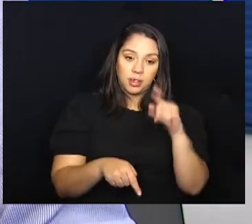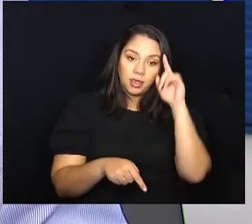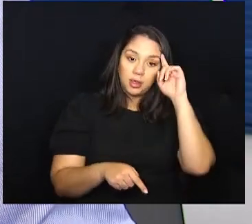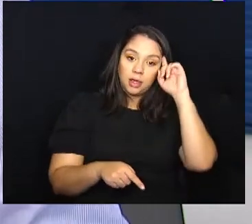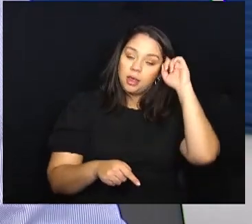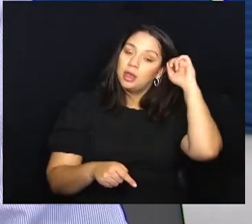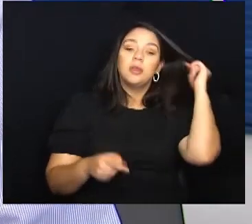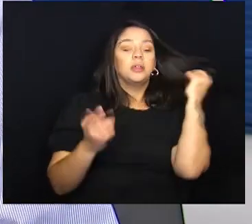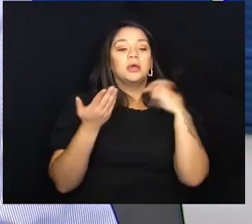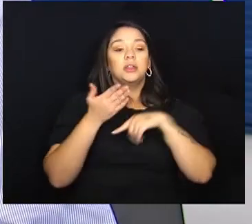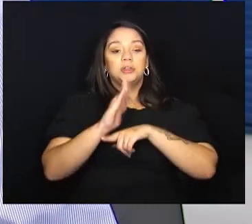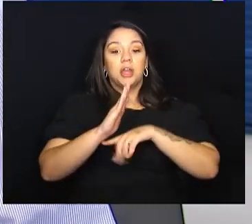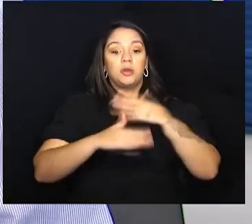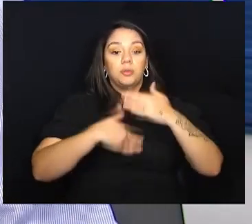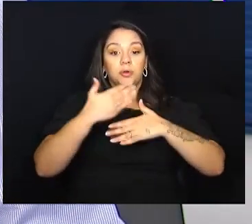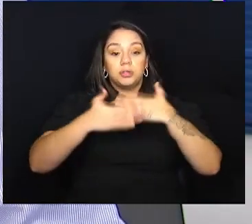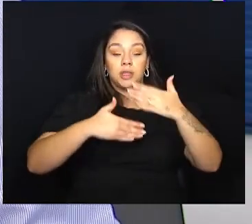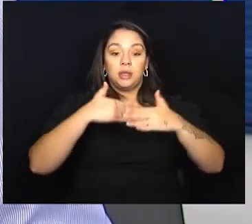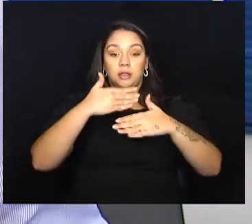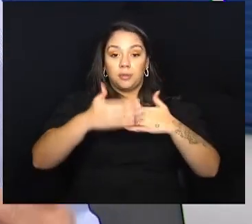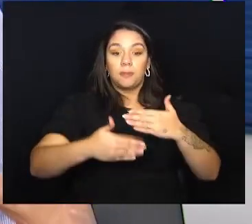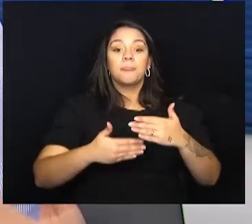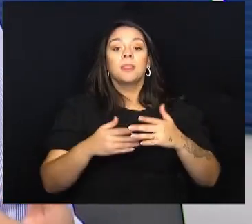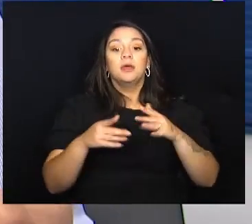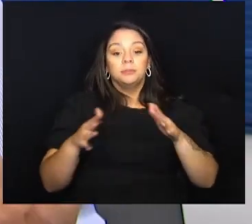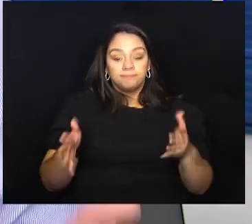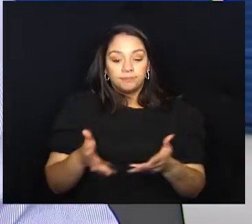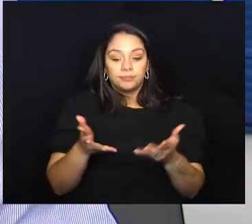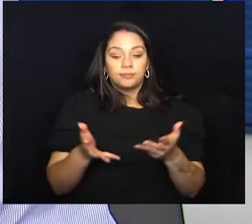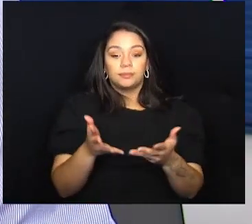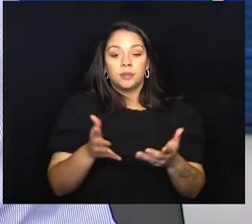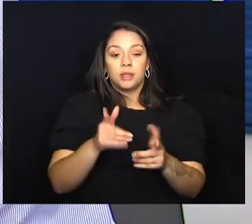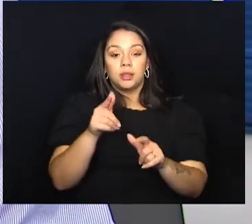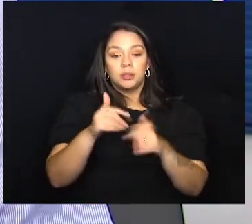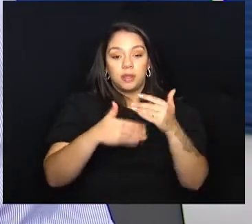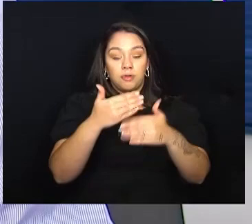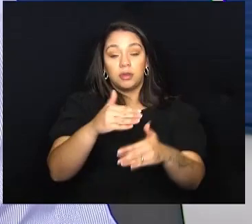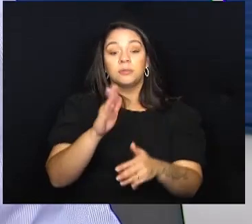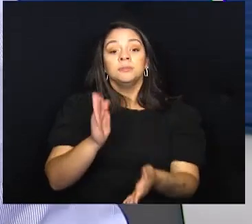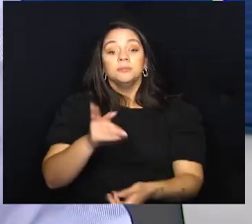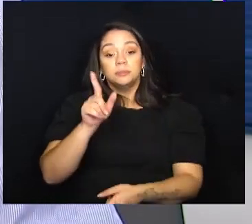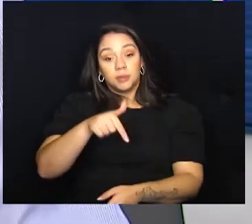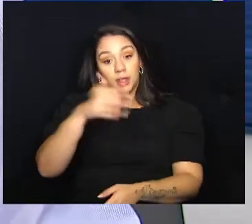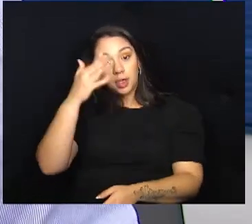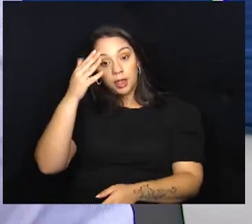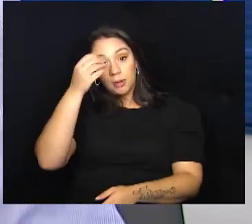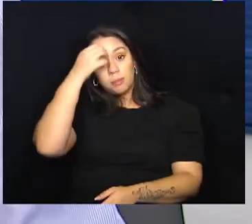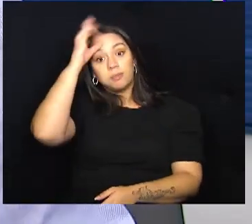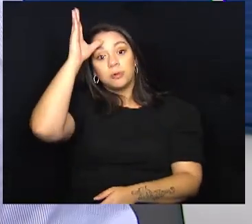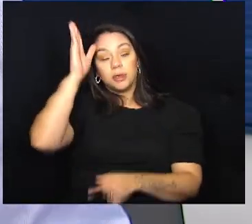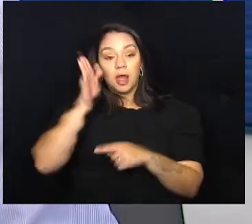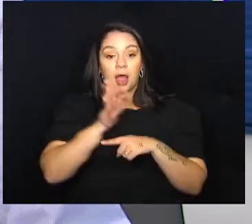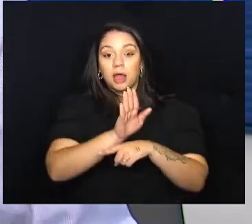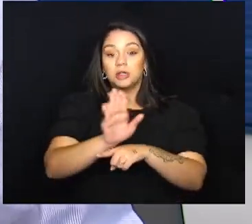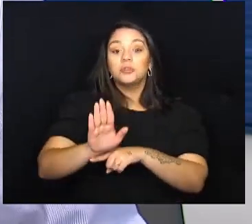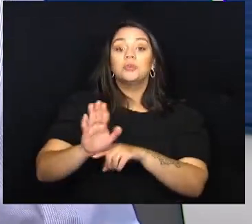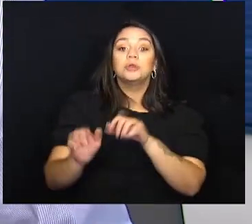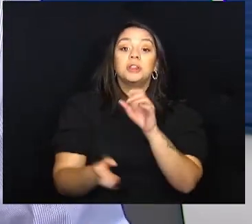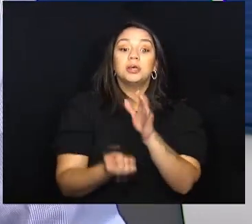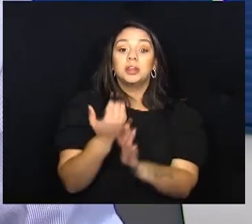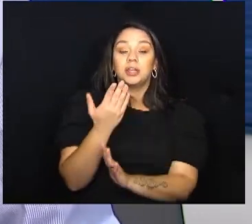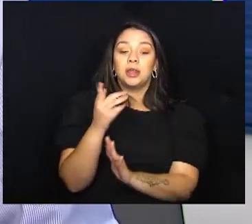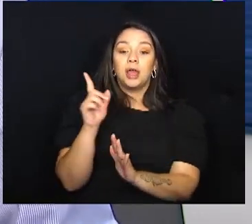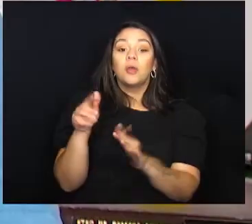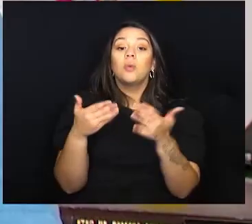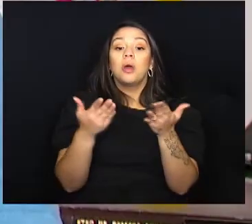de desenvolvimento, construção da nossa cidade. Eu acho que as pessoas terem esse conhecimento ajuda a criar essa